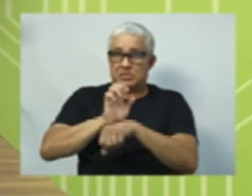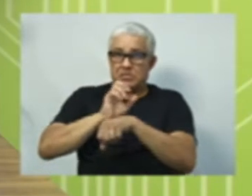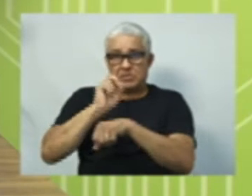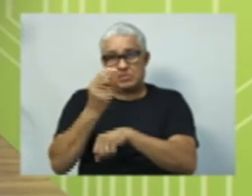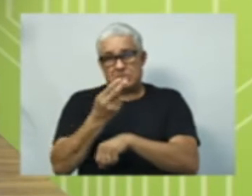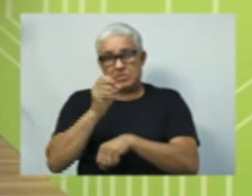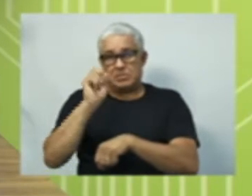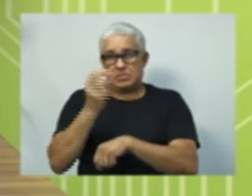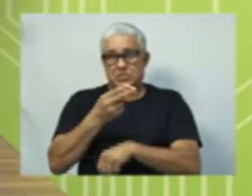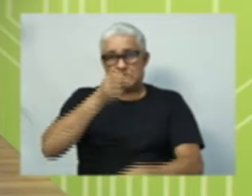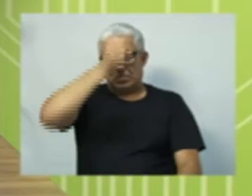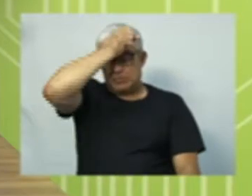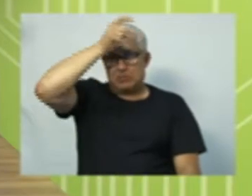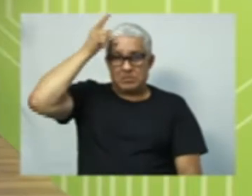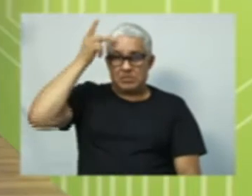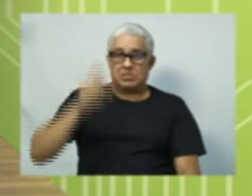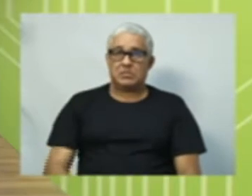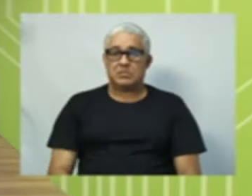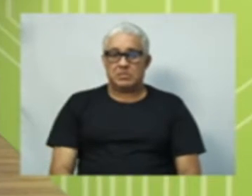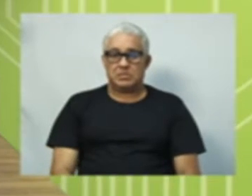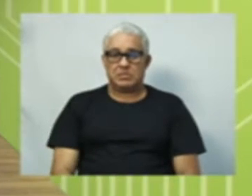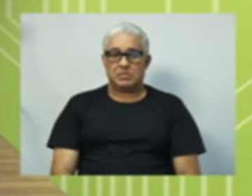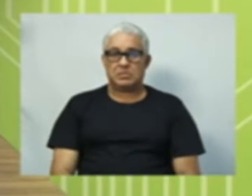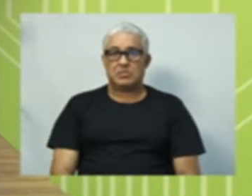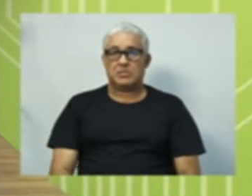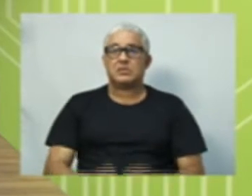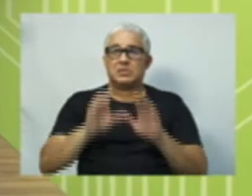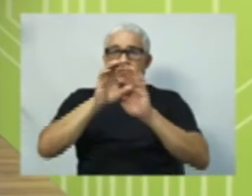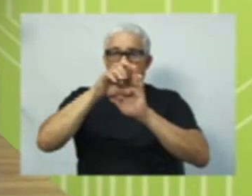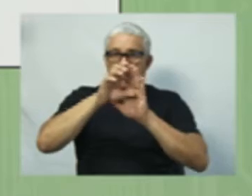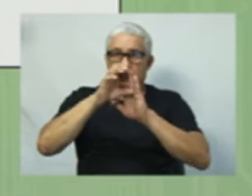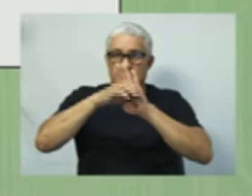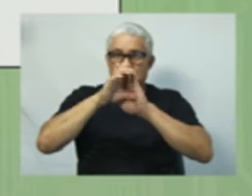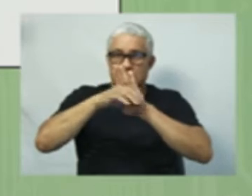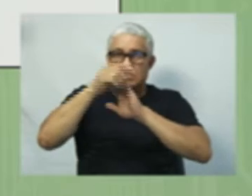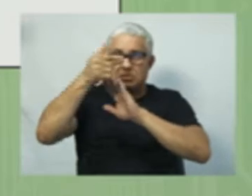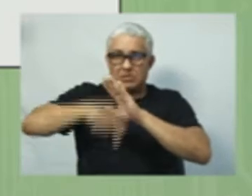governo municipal, tá ok? Vamos para mais conceitos? Vamos lá.